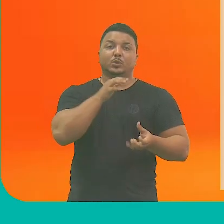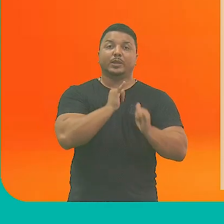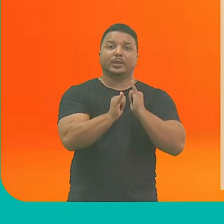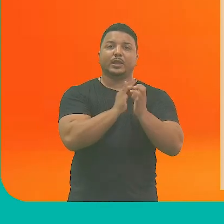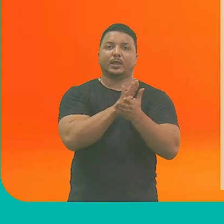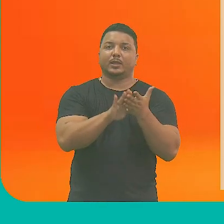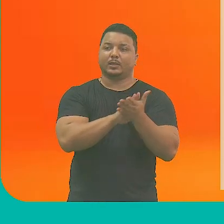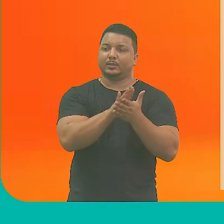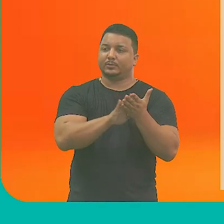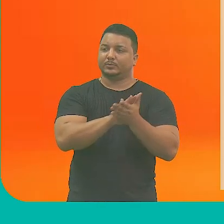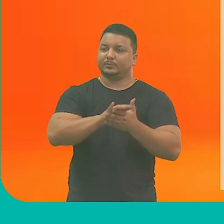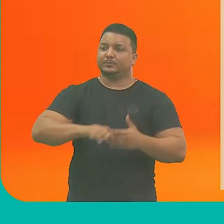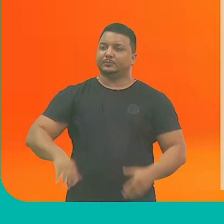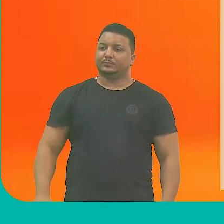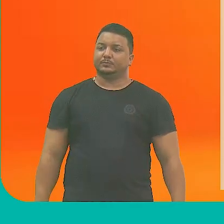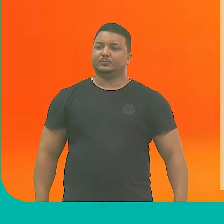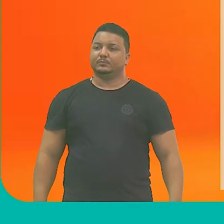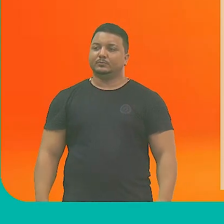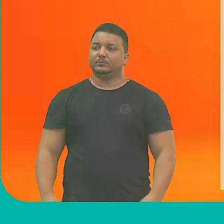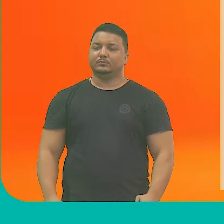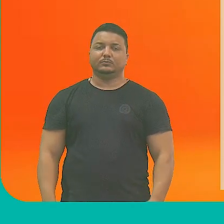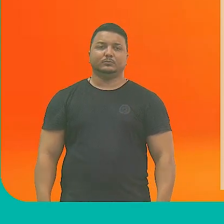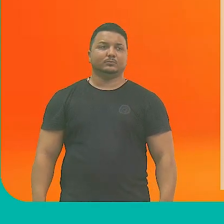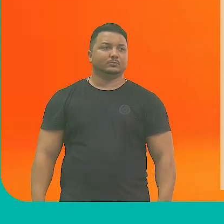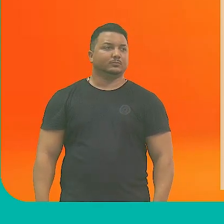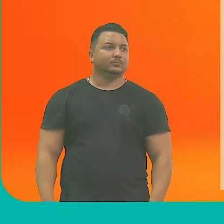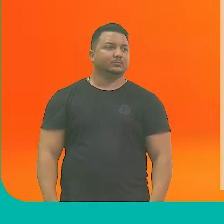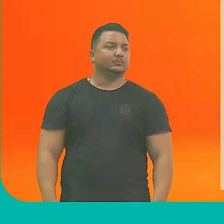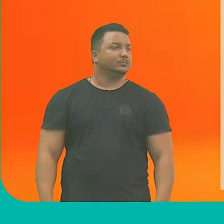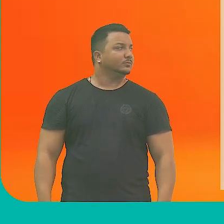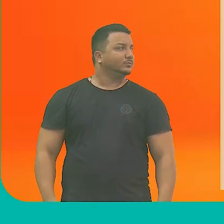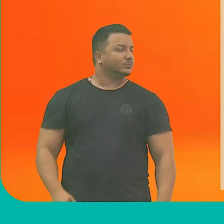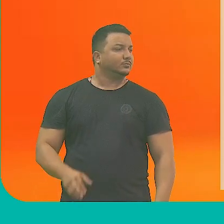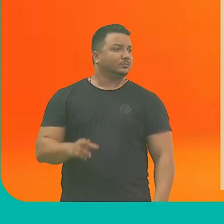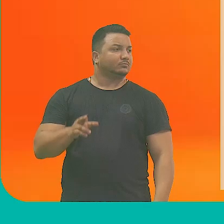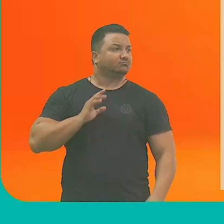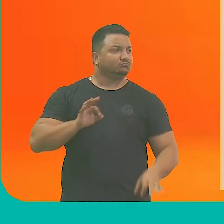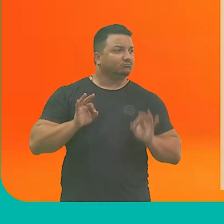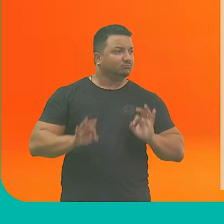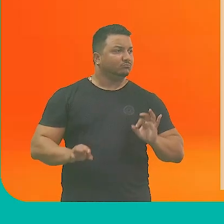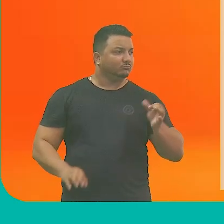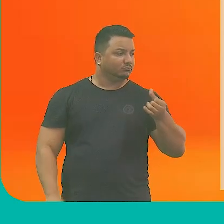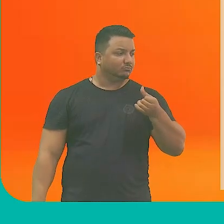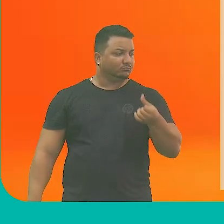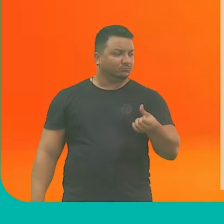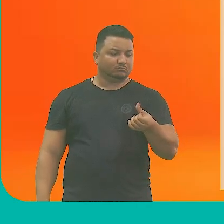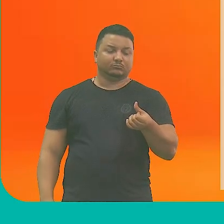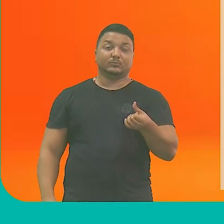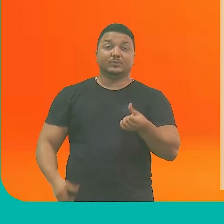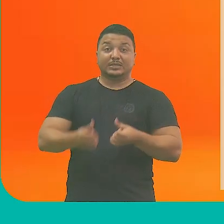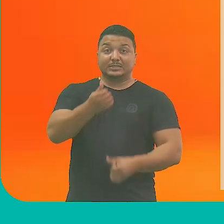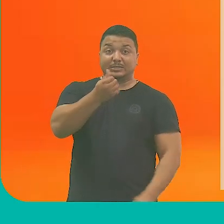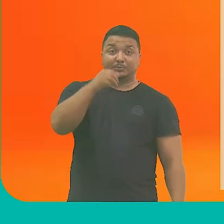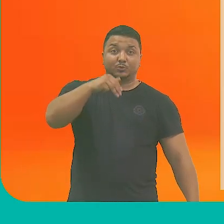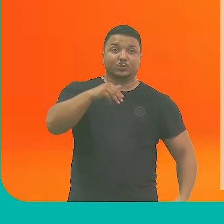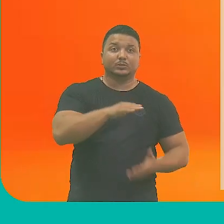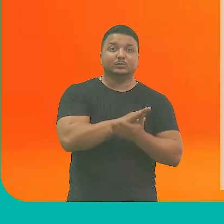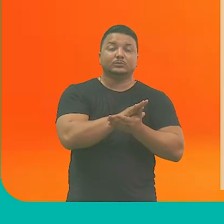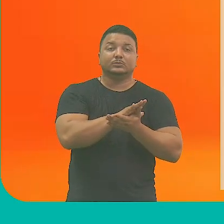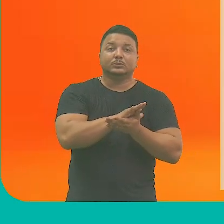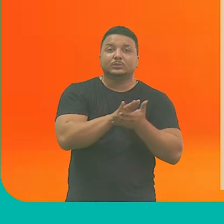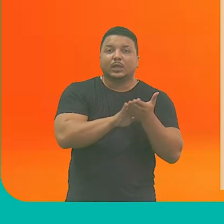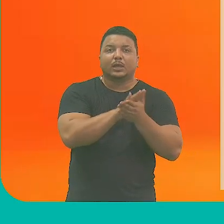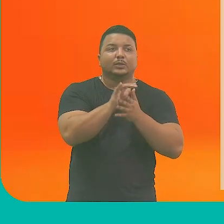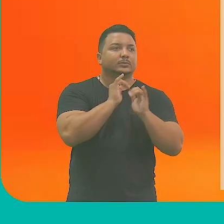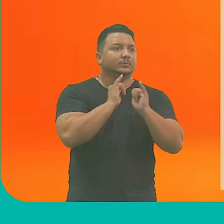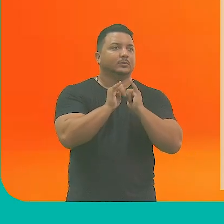no segundo intervalo. E quanto é que é 2 mais 4? 6. Então, ele passa 6 minutos sem intervalo